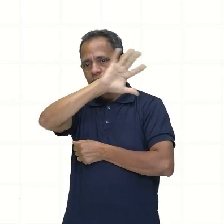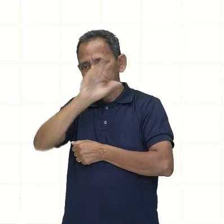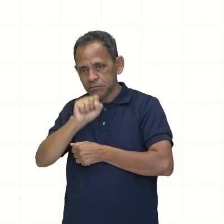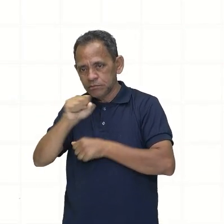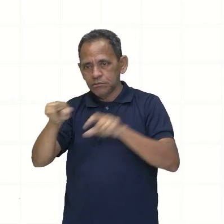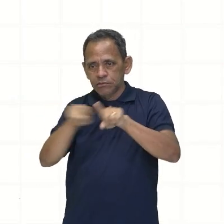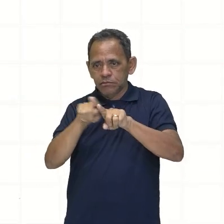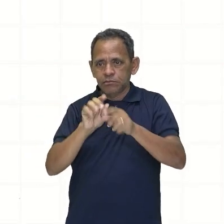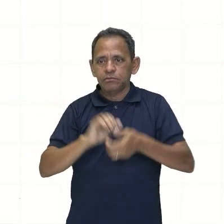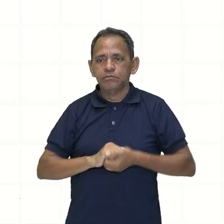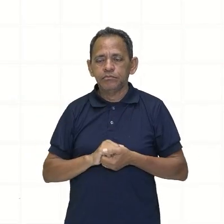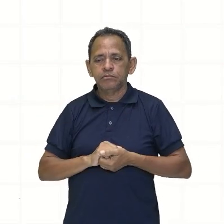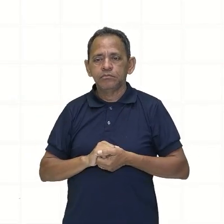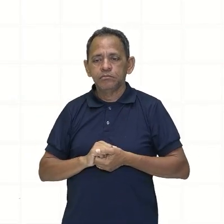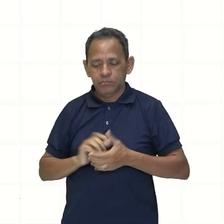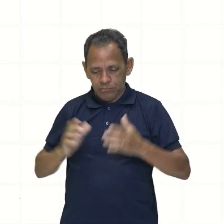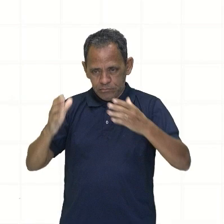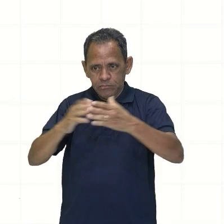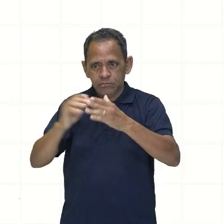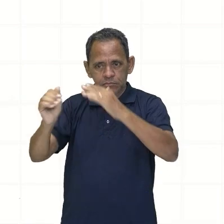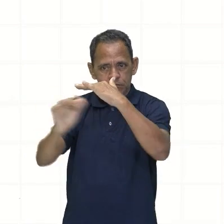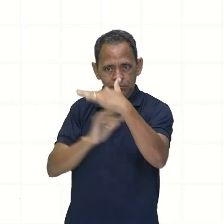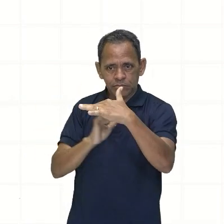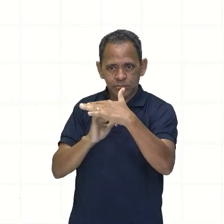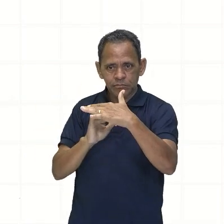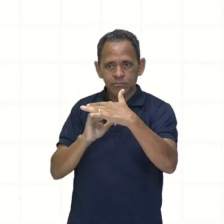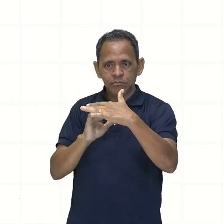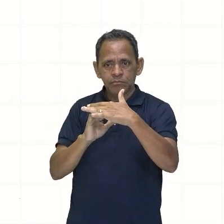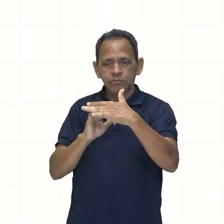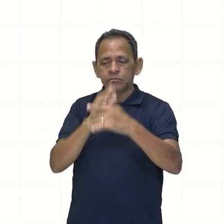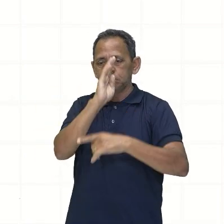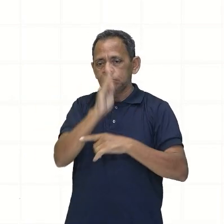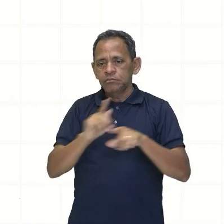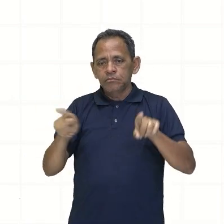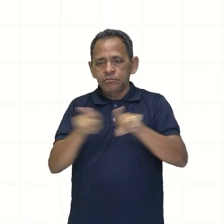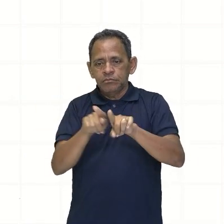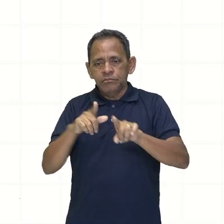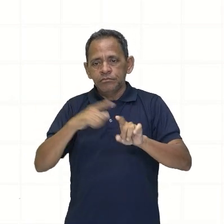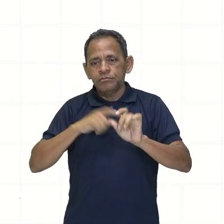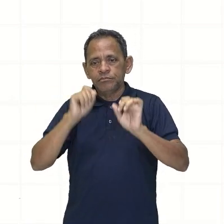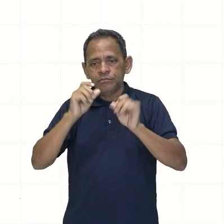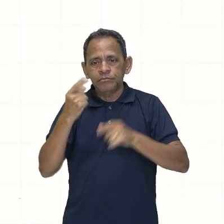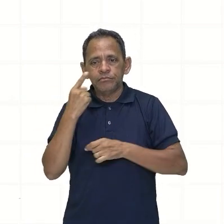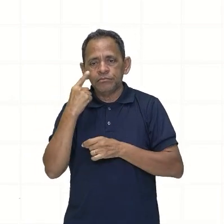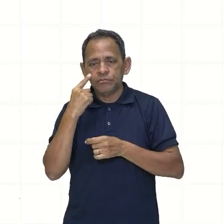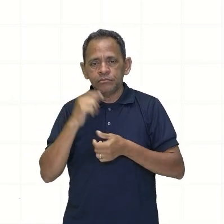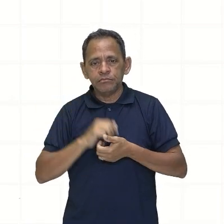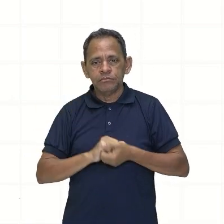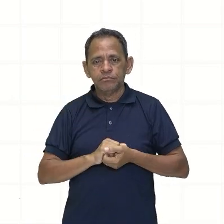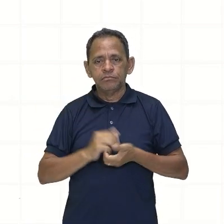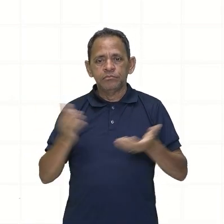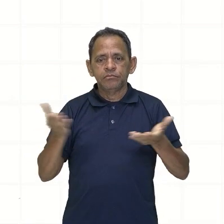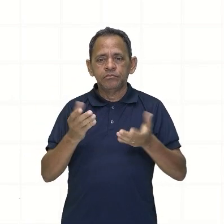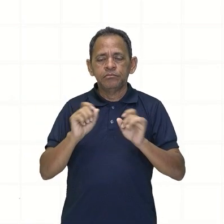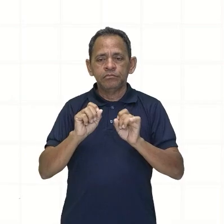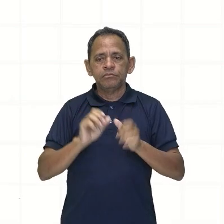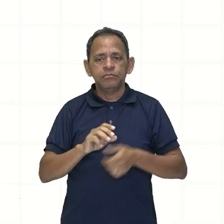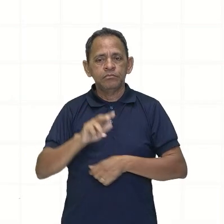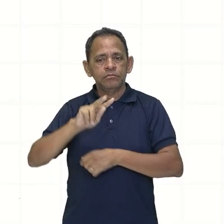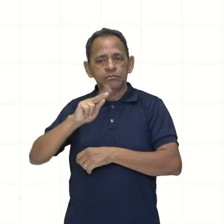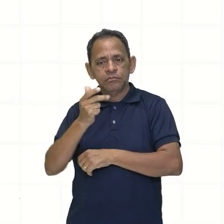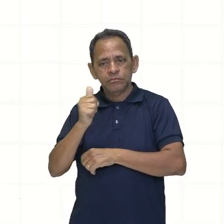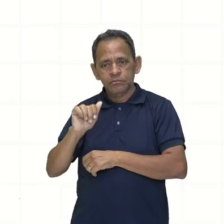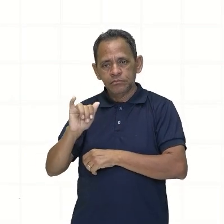imigrantes que tem o Brasil, né, como destino, nós observamos, hoje, nós temos aí os haitianos,